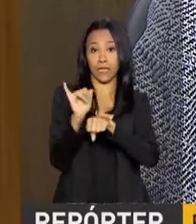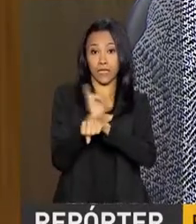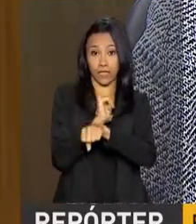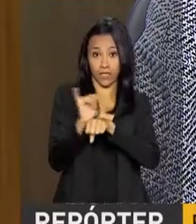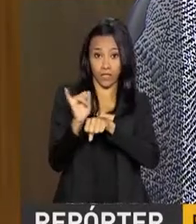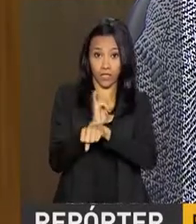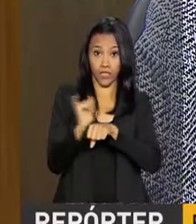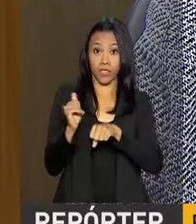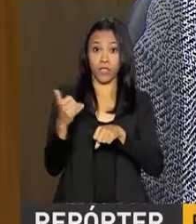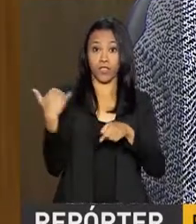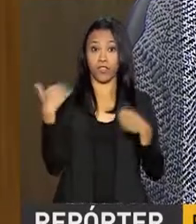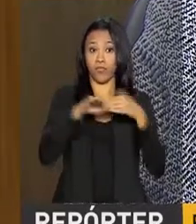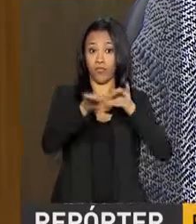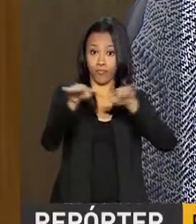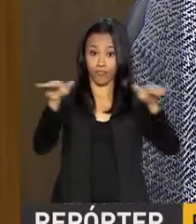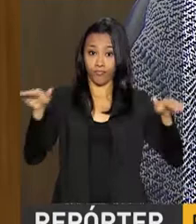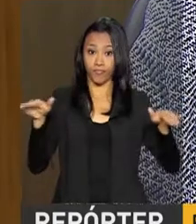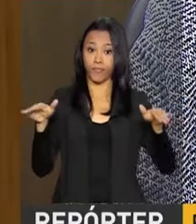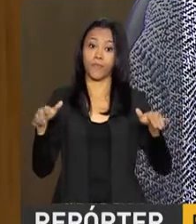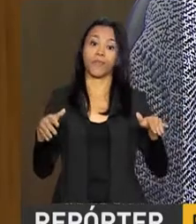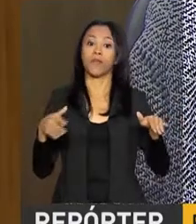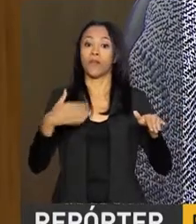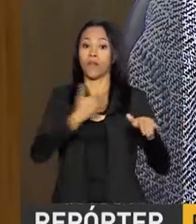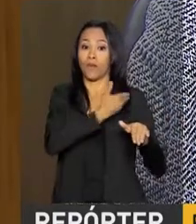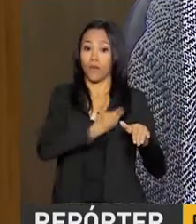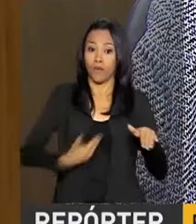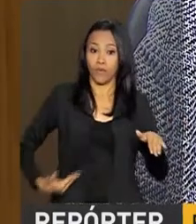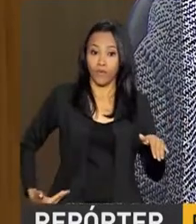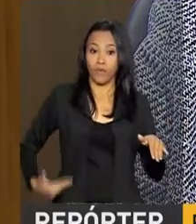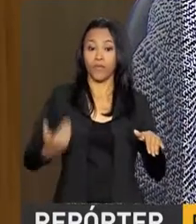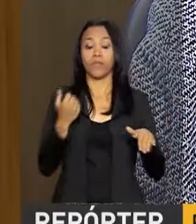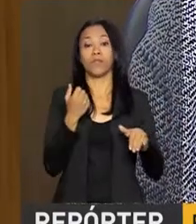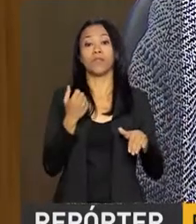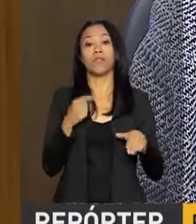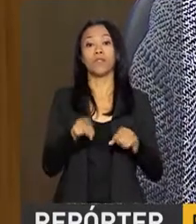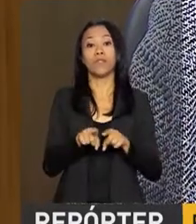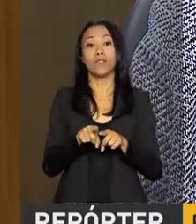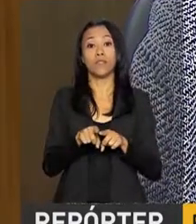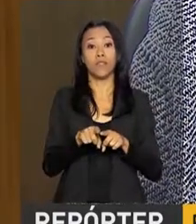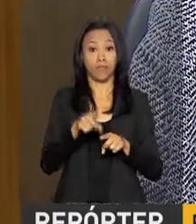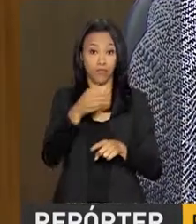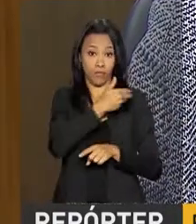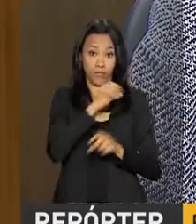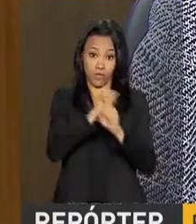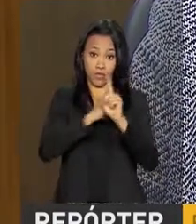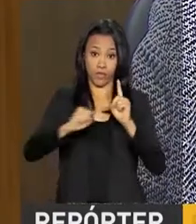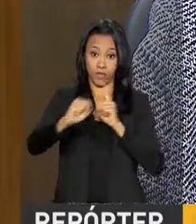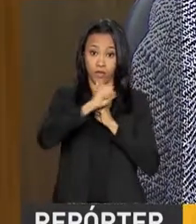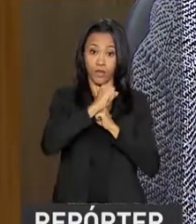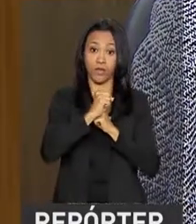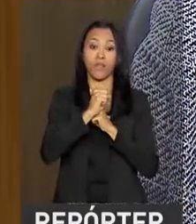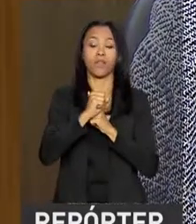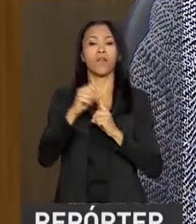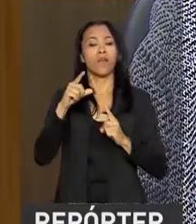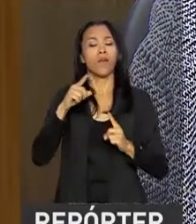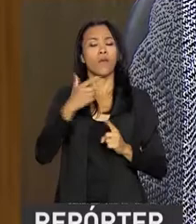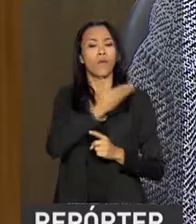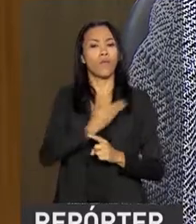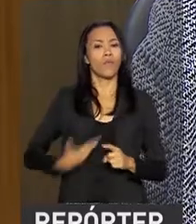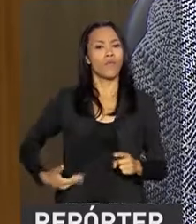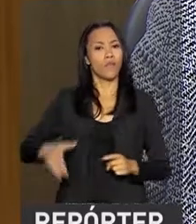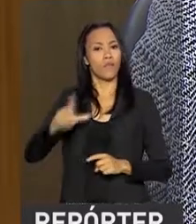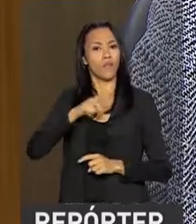governo e sociedade poder legislativo poder judiciário governo ele tem a responsabilidade das políticas